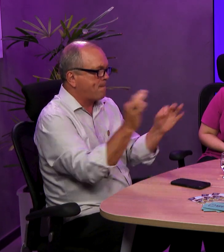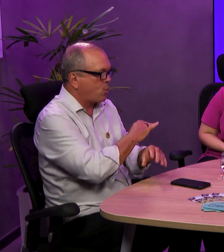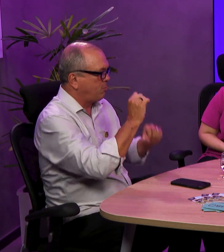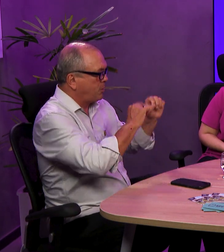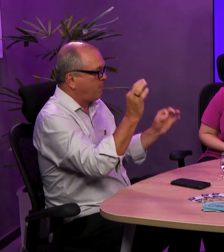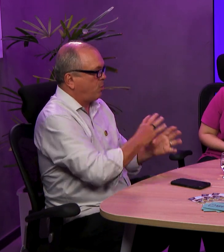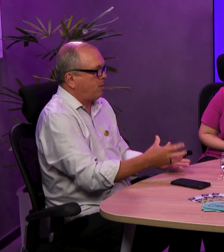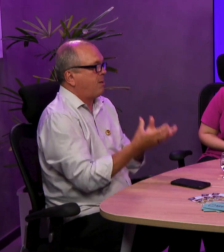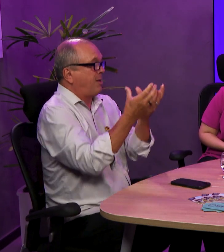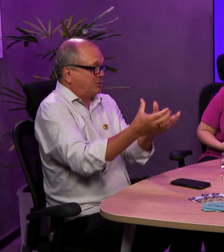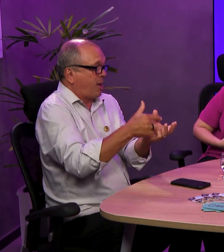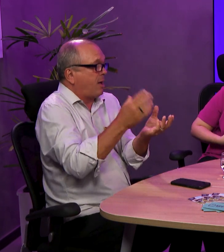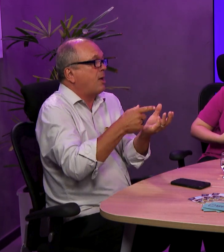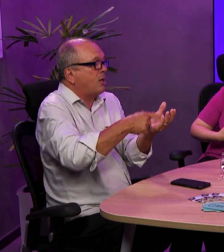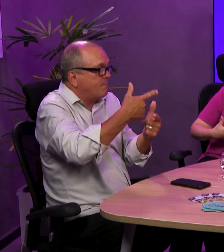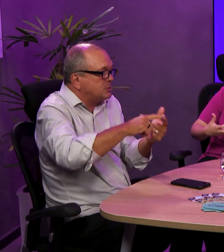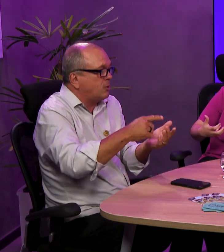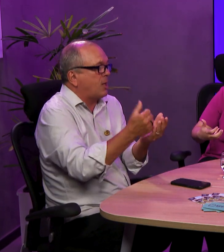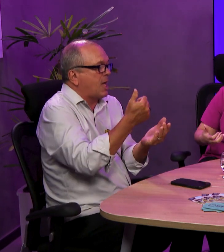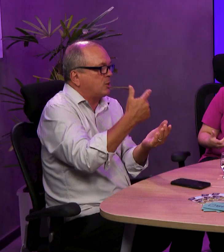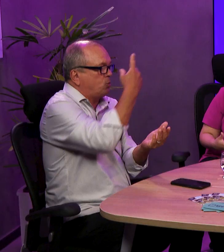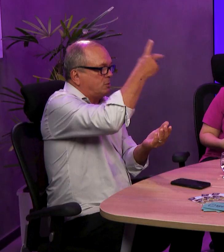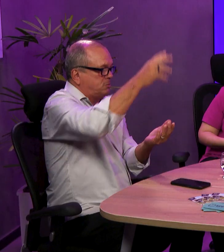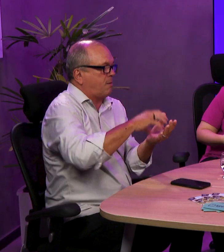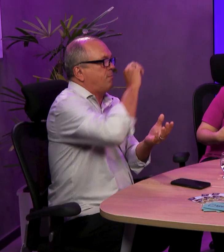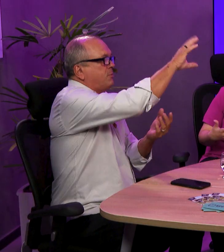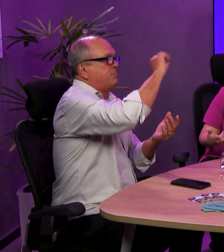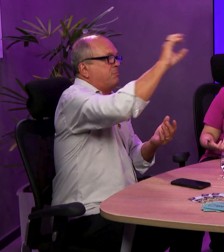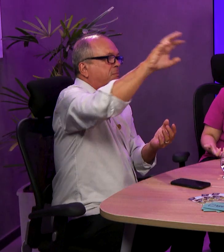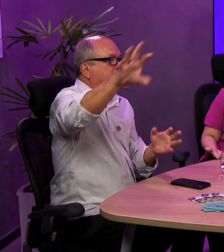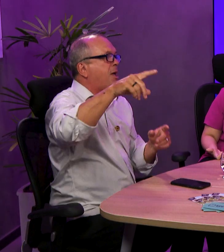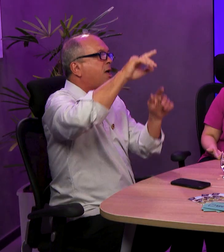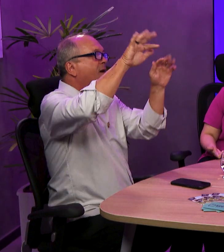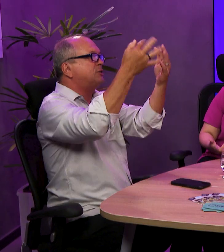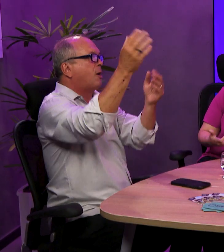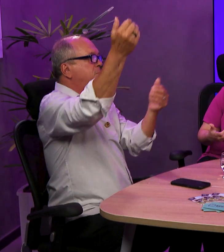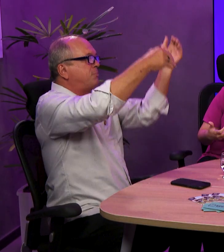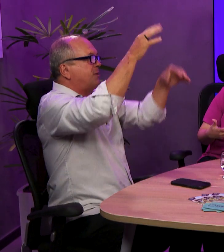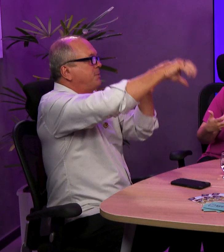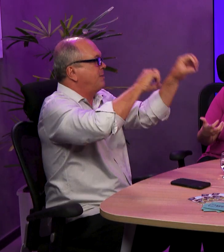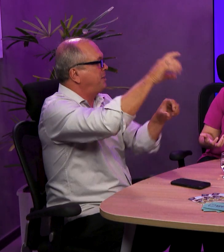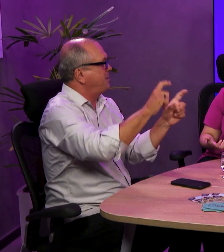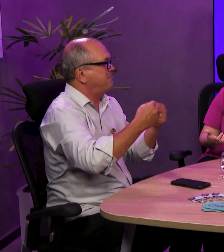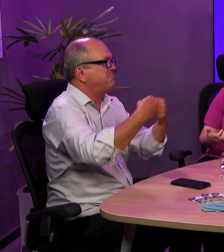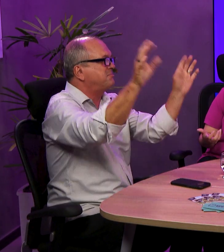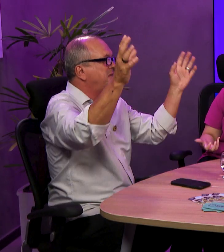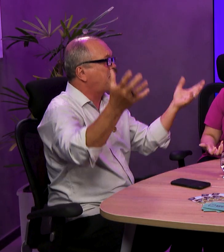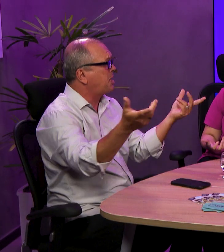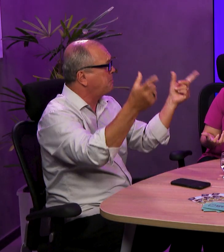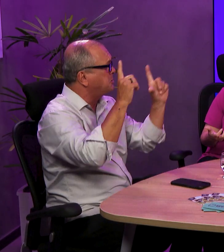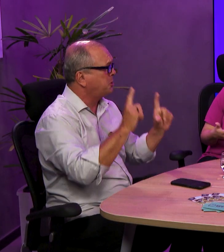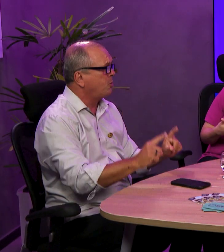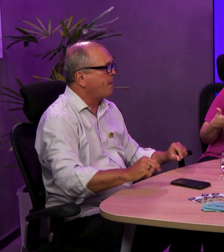Fortaleza. E aí é como se fosse a nossa descentralização e, com isso, eles